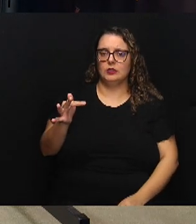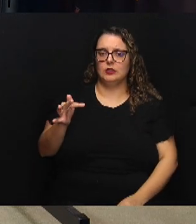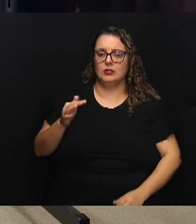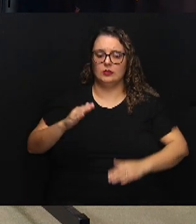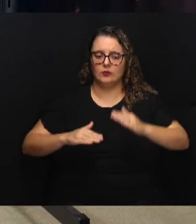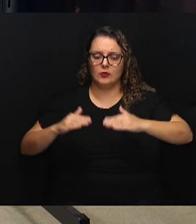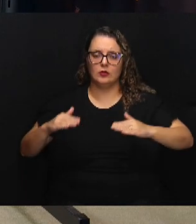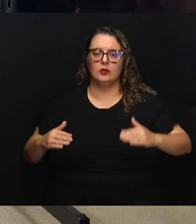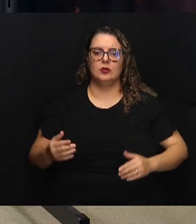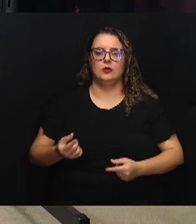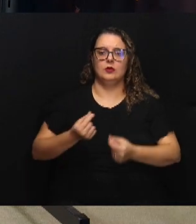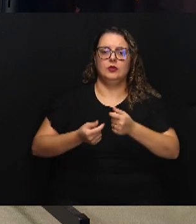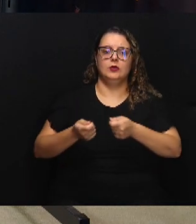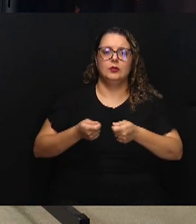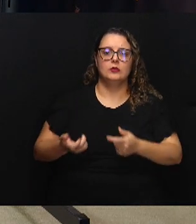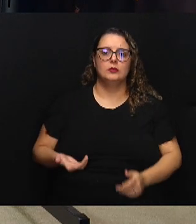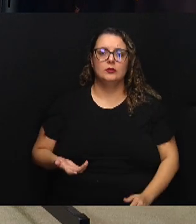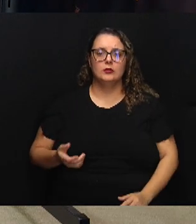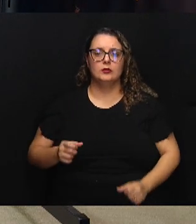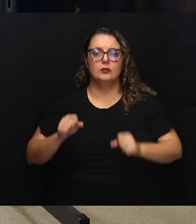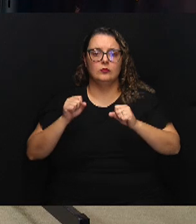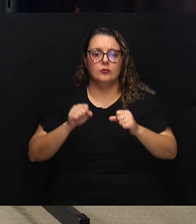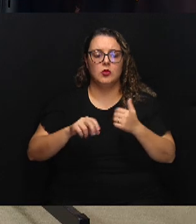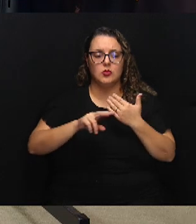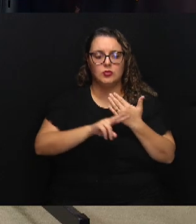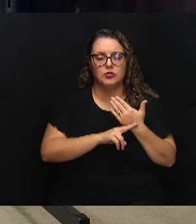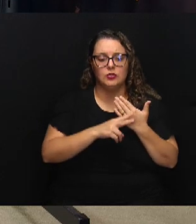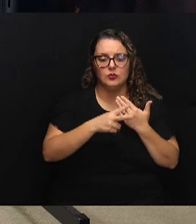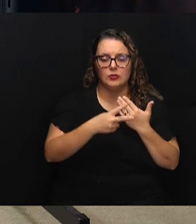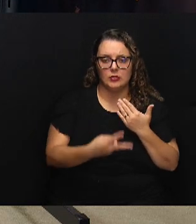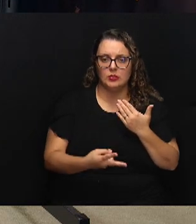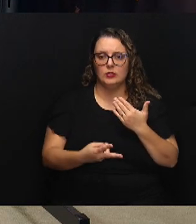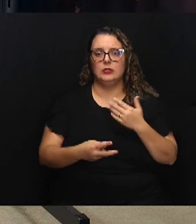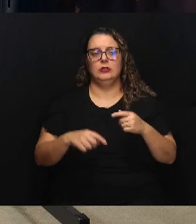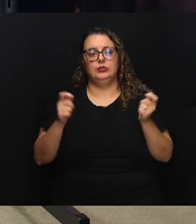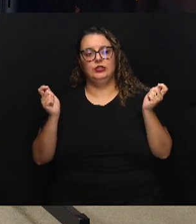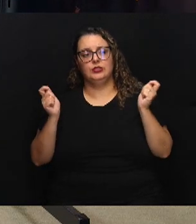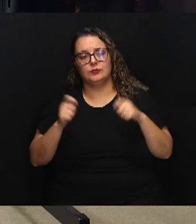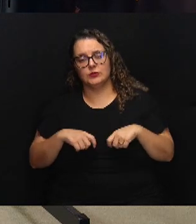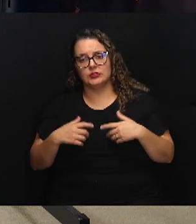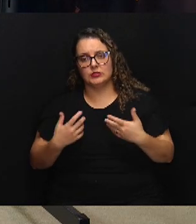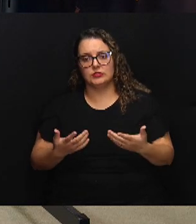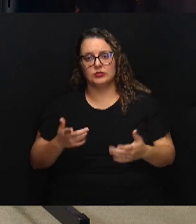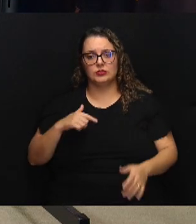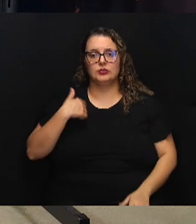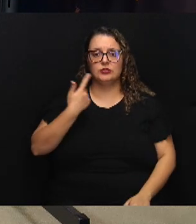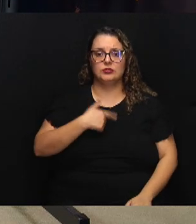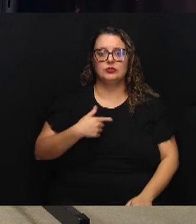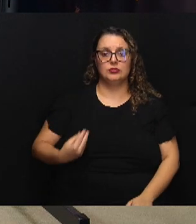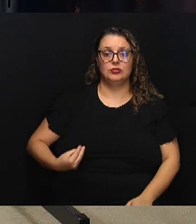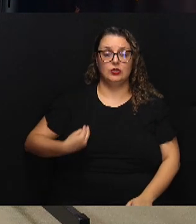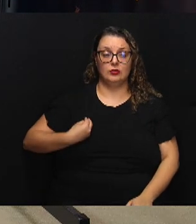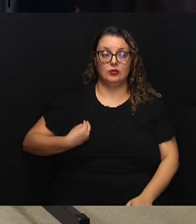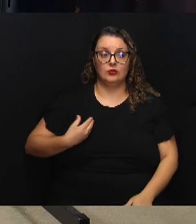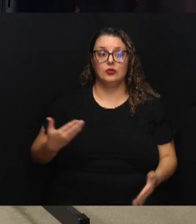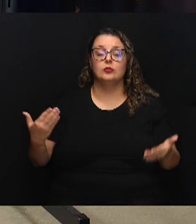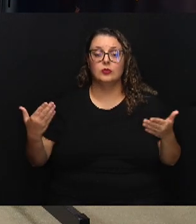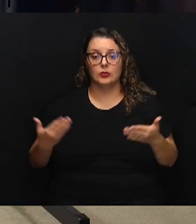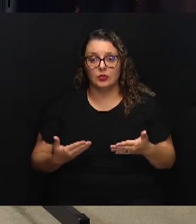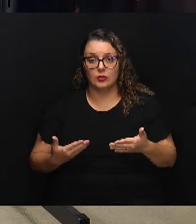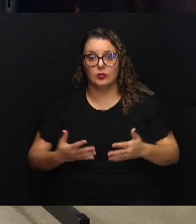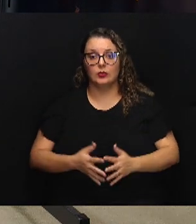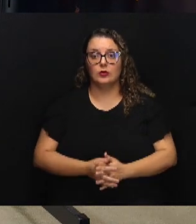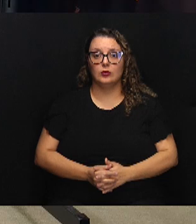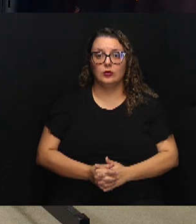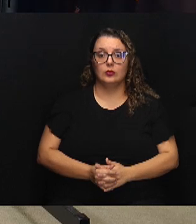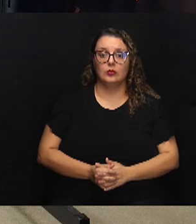instabilidade financeira pode afetar a capacidade da gente de viver o presente?